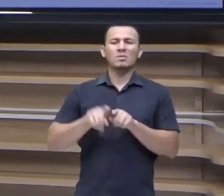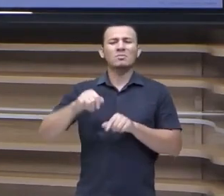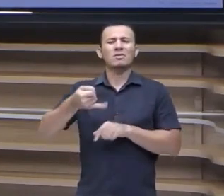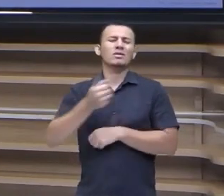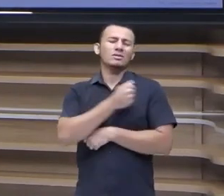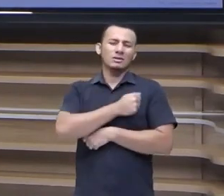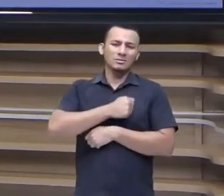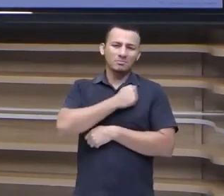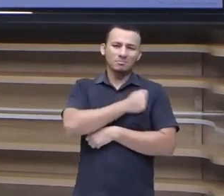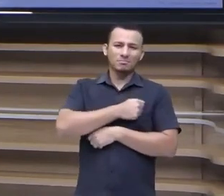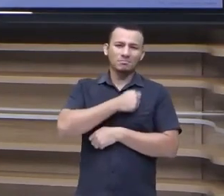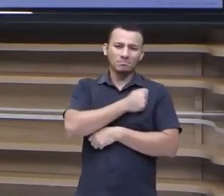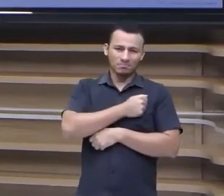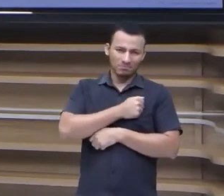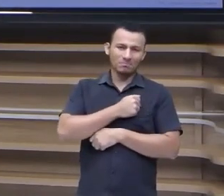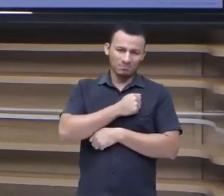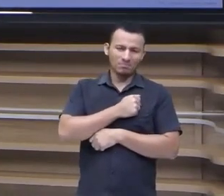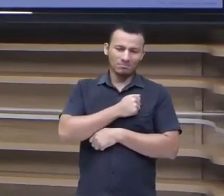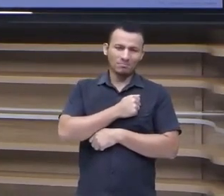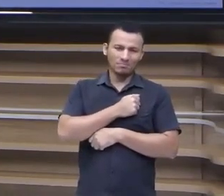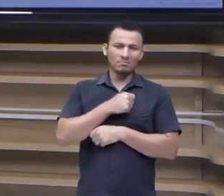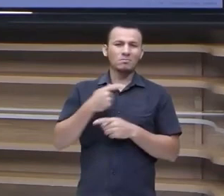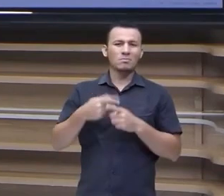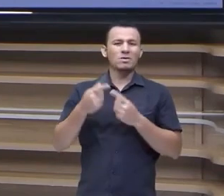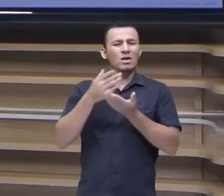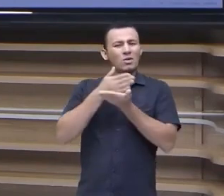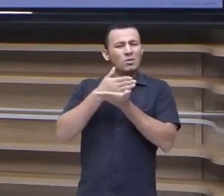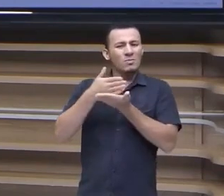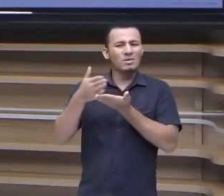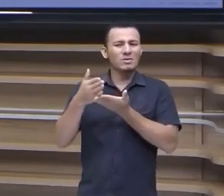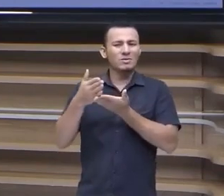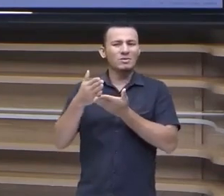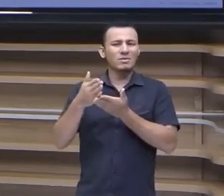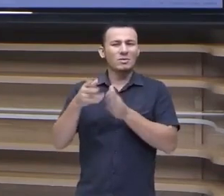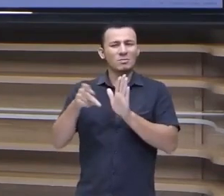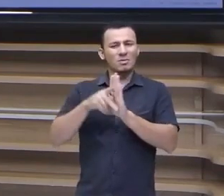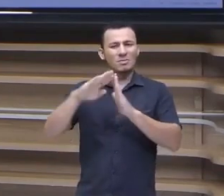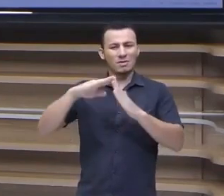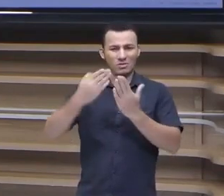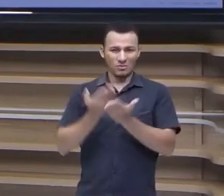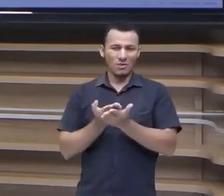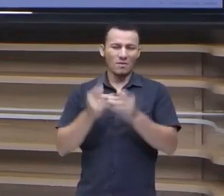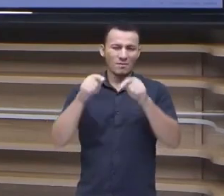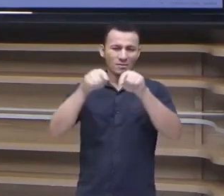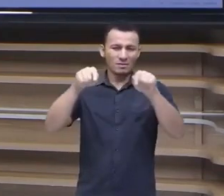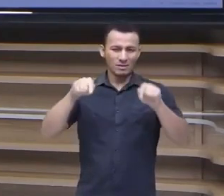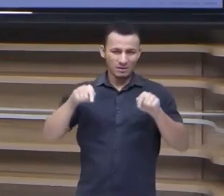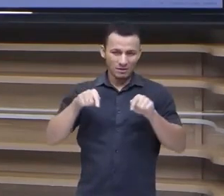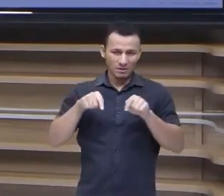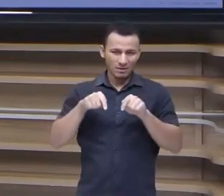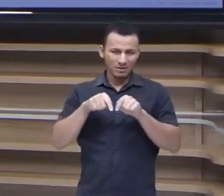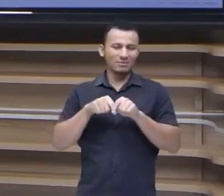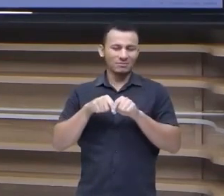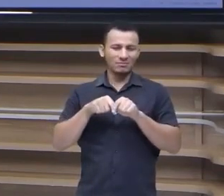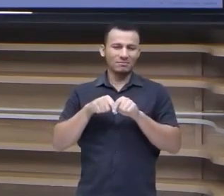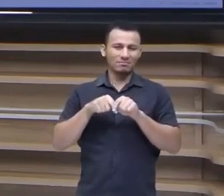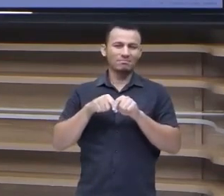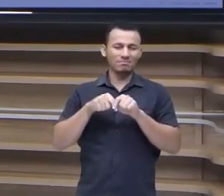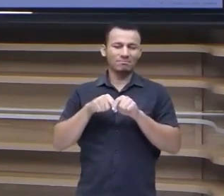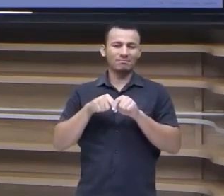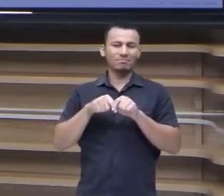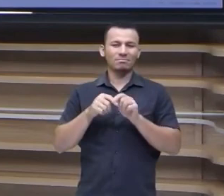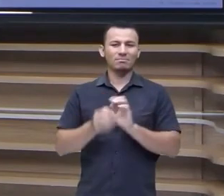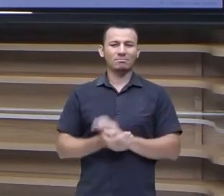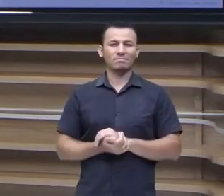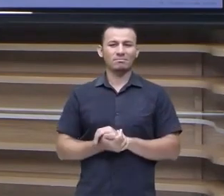porque nós iniciamos aonde? Na nossa sala de aula, né? Aquele olhar ali, com a gente está